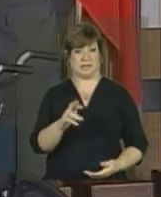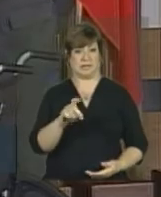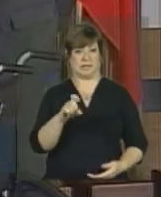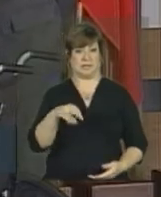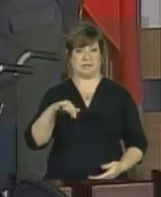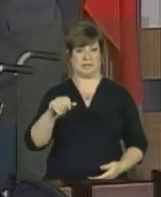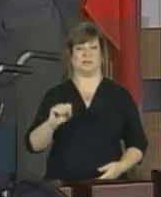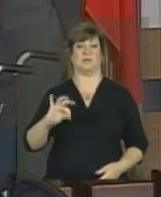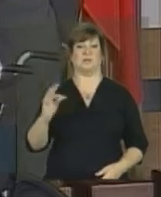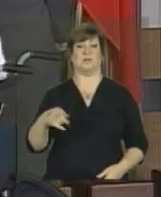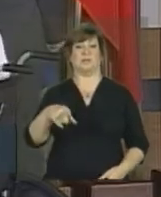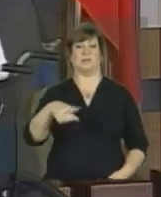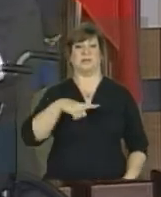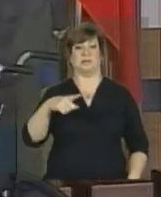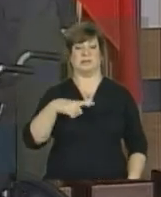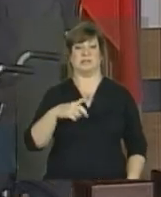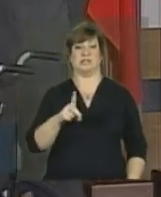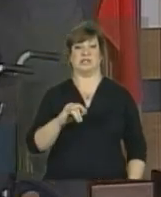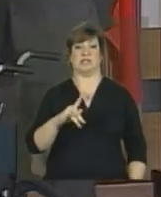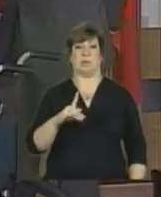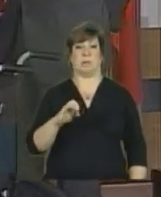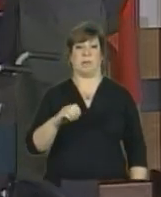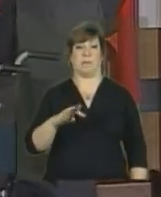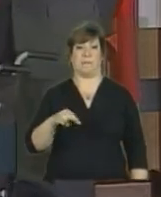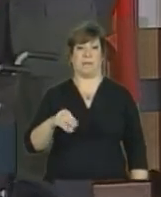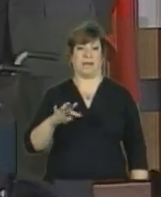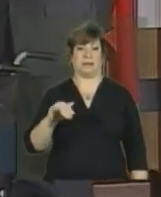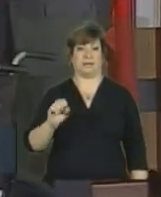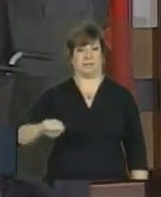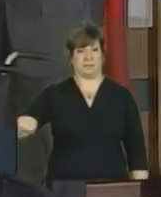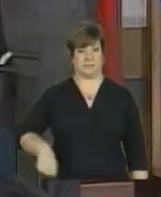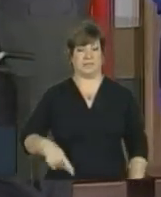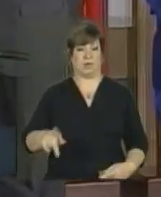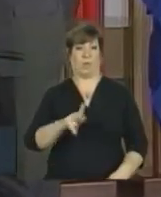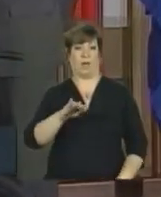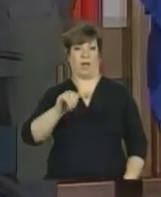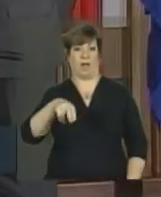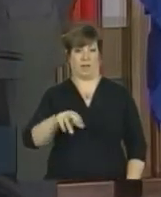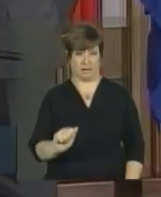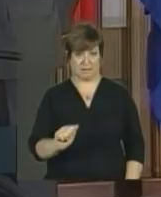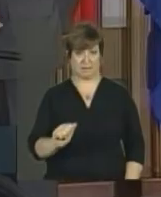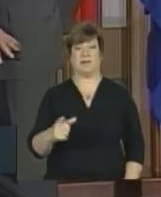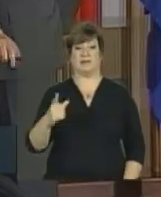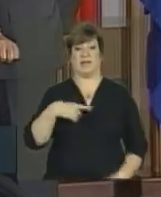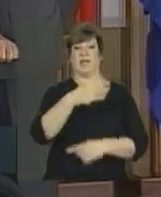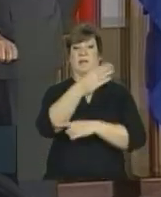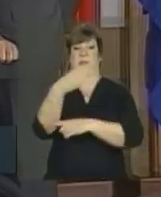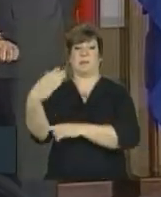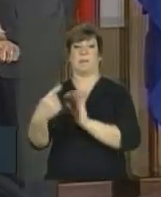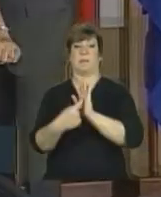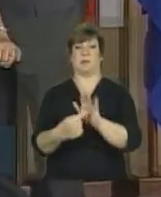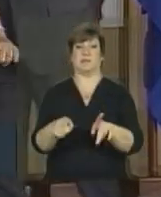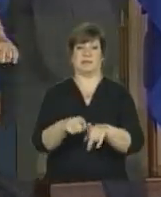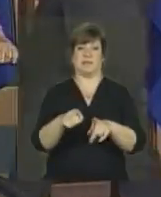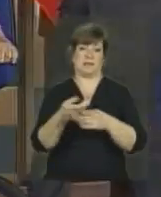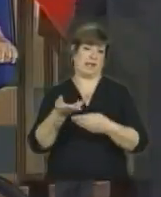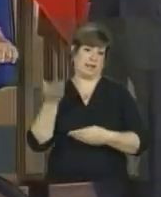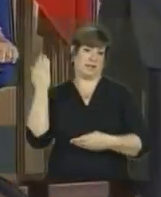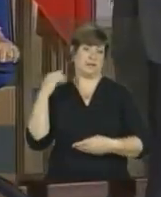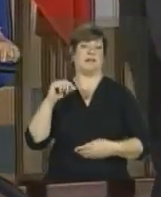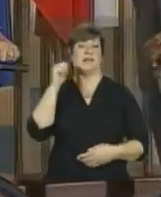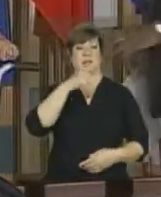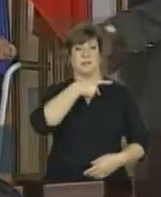do diplomata da Guiana. Ao fundo, as bandeiras, e a presidenta Dilma Rousseff